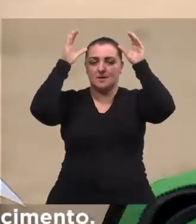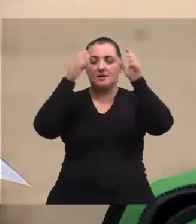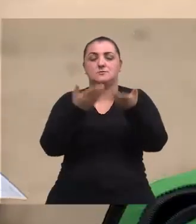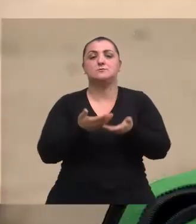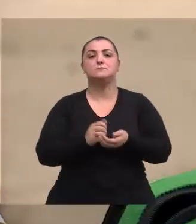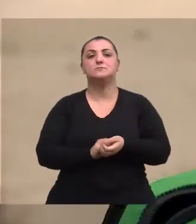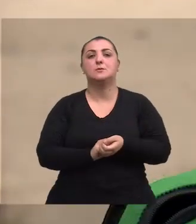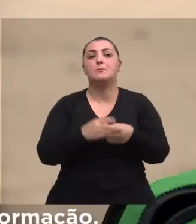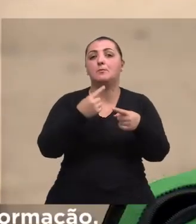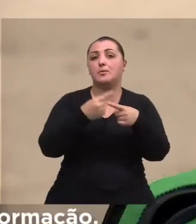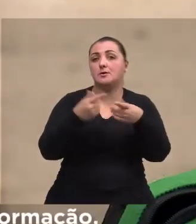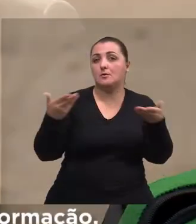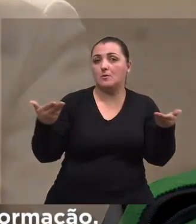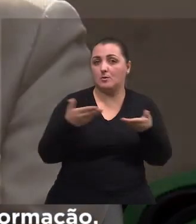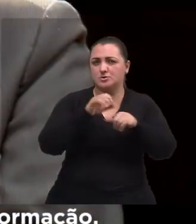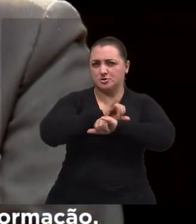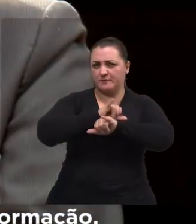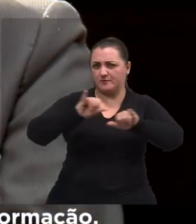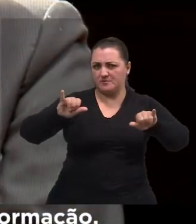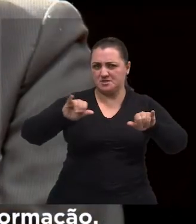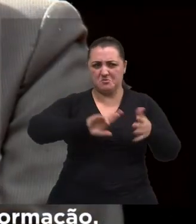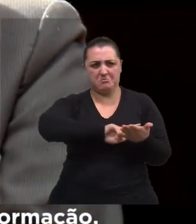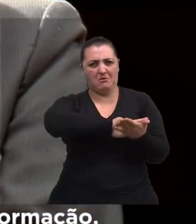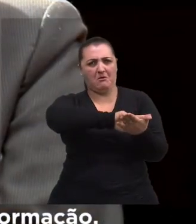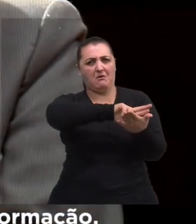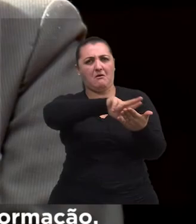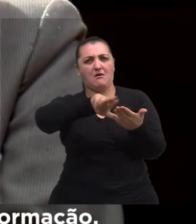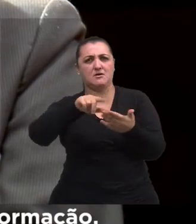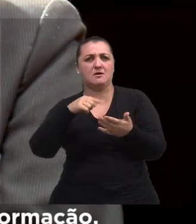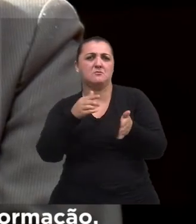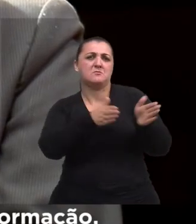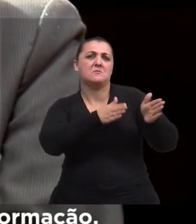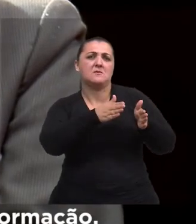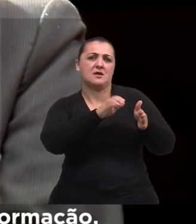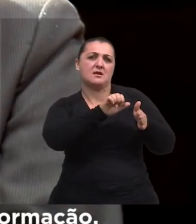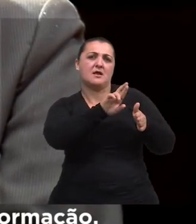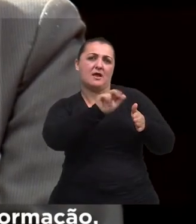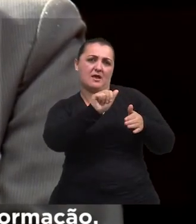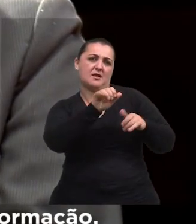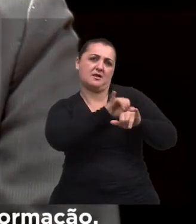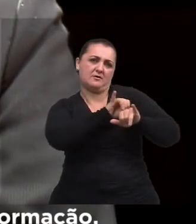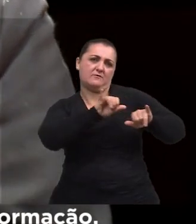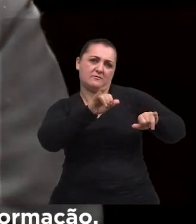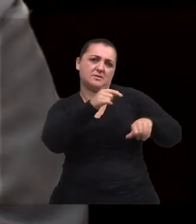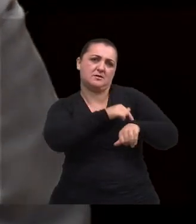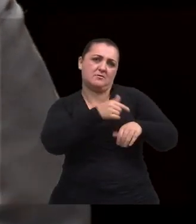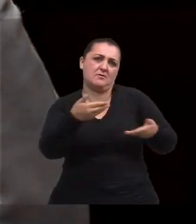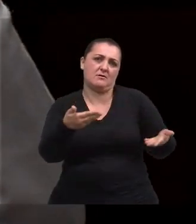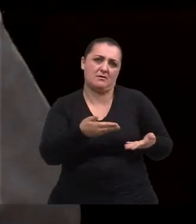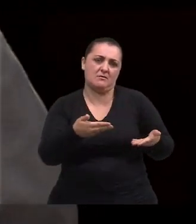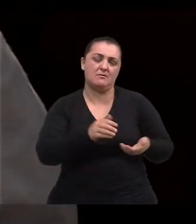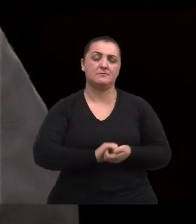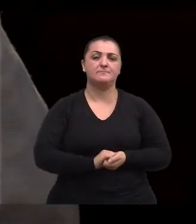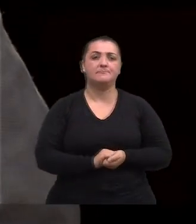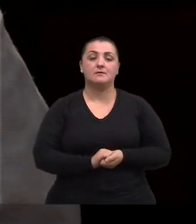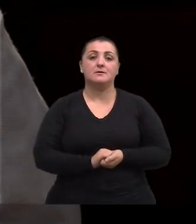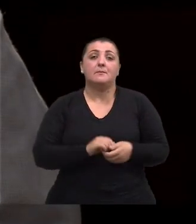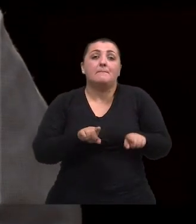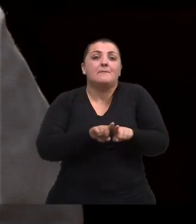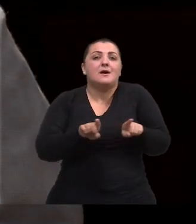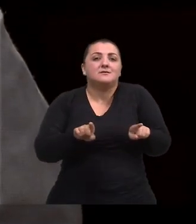conhecimento, né? Porque hoje informação tem muita. A nossa época é a época da informação, é a era da